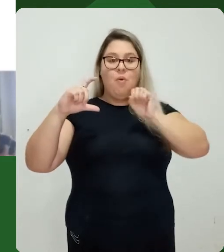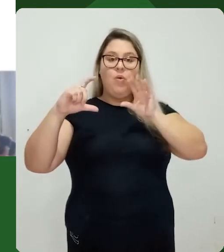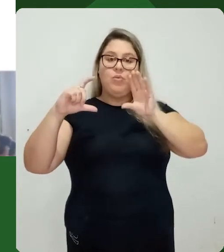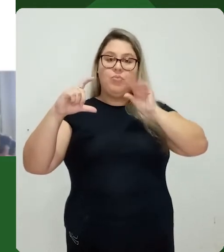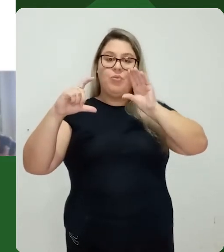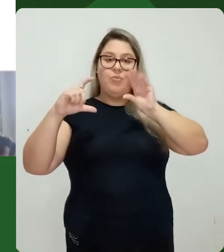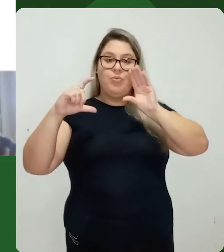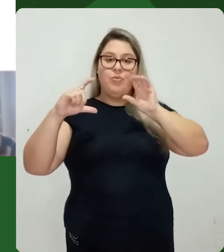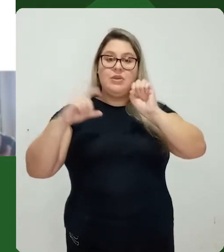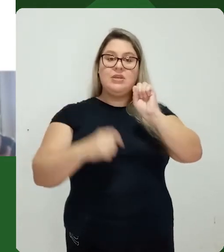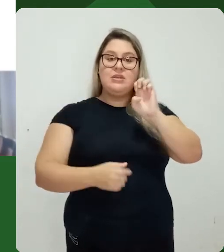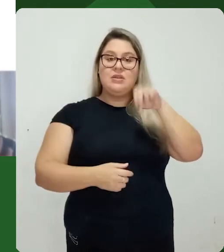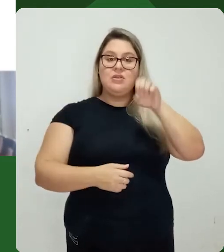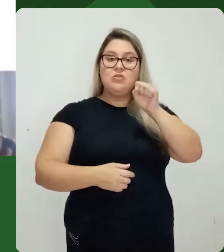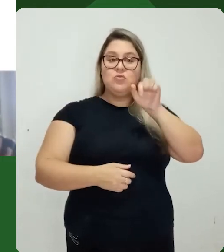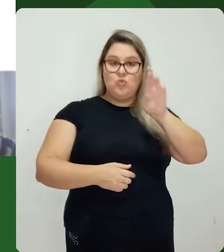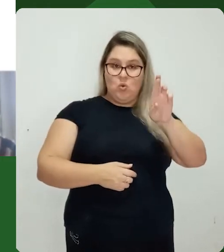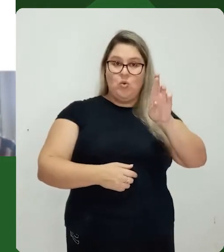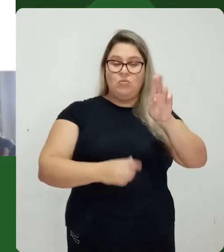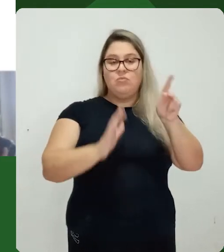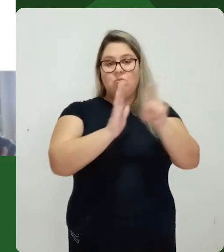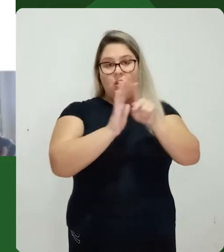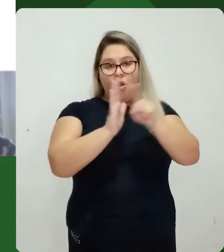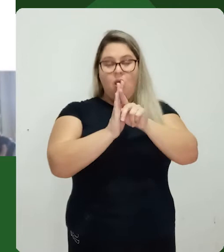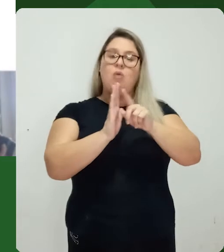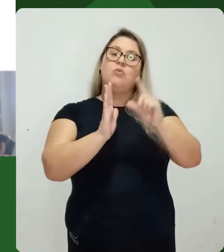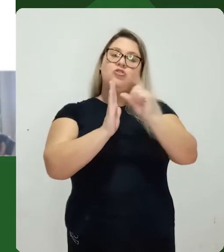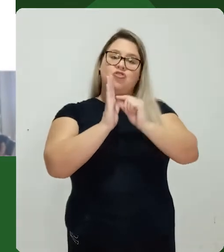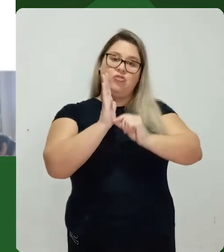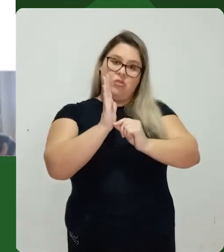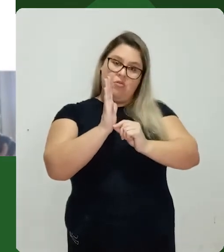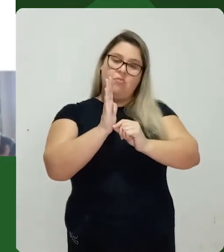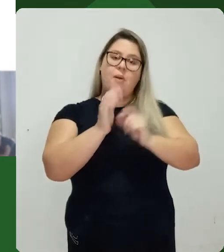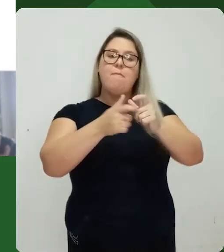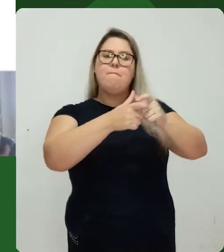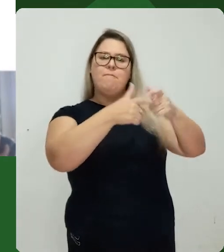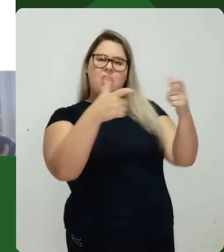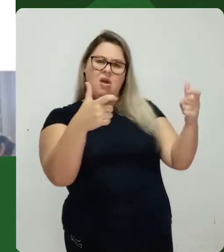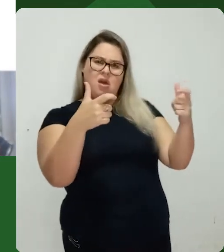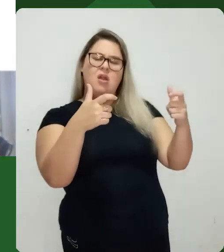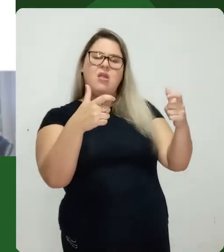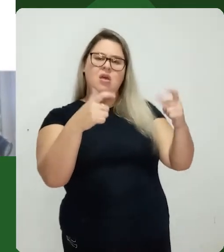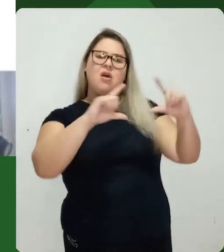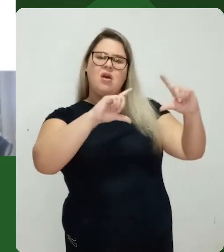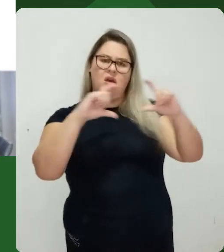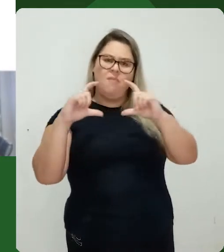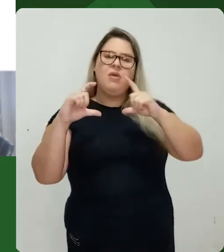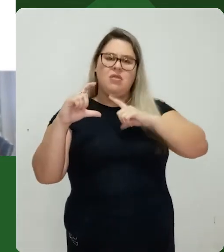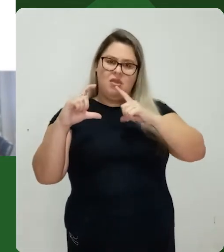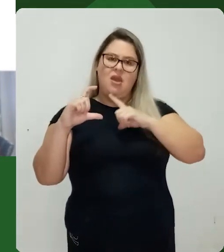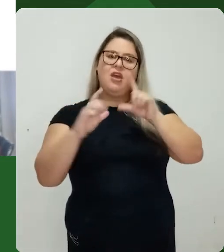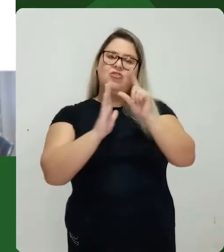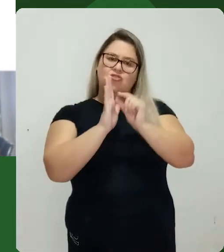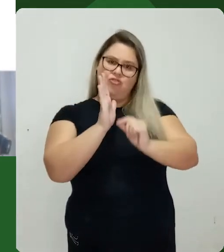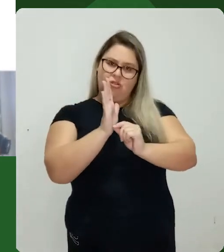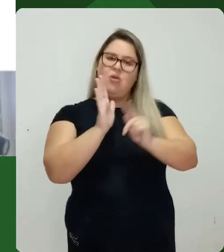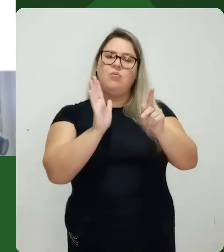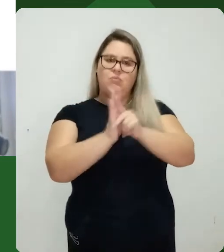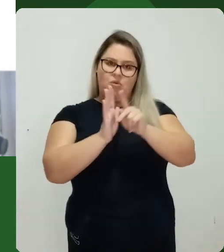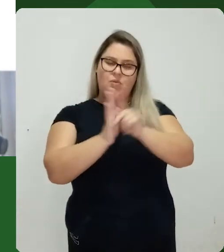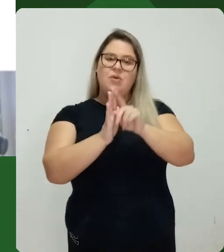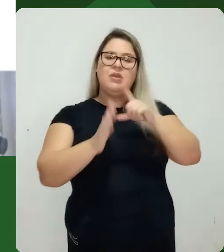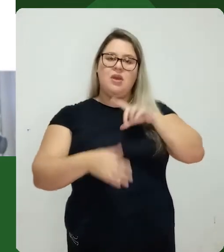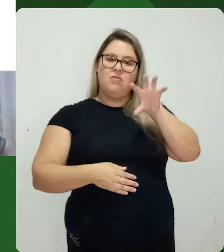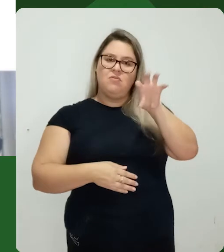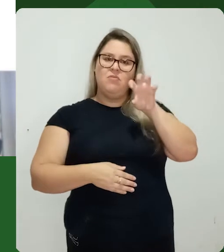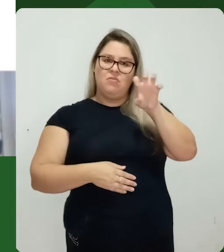vai ser registrada ou pelo sensor digital da câmera, que é a maior parte das câmeras que a gente vai trabalhar hoje vão ser